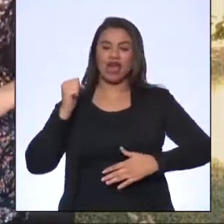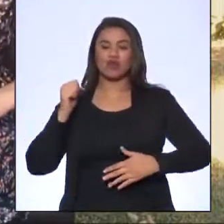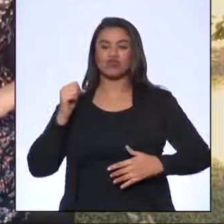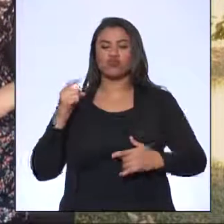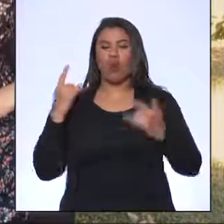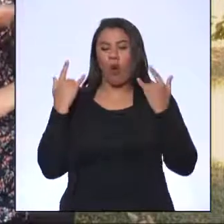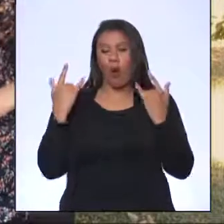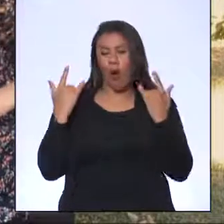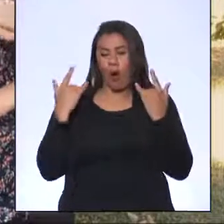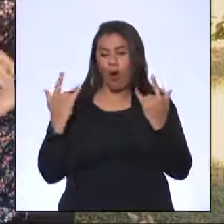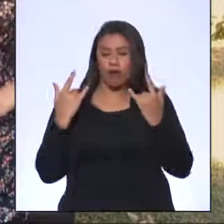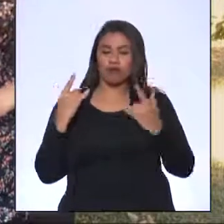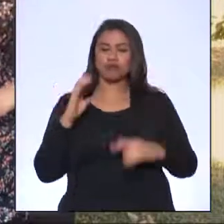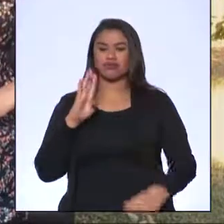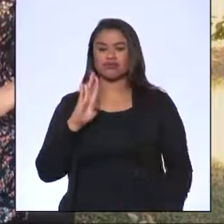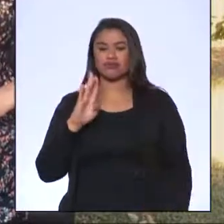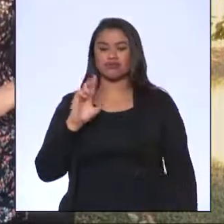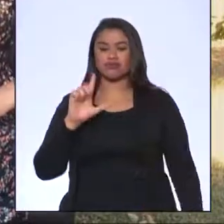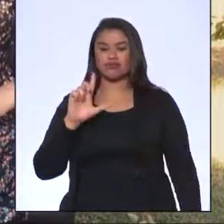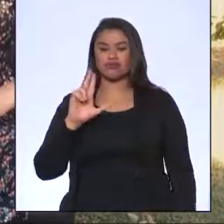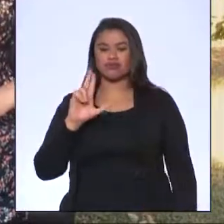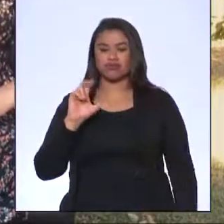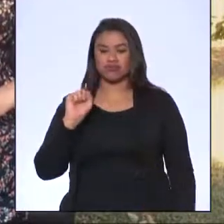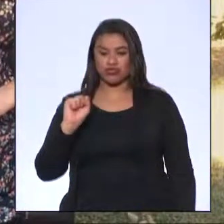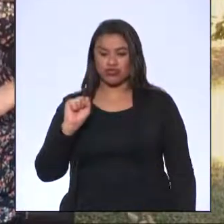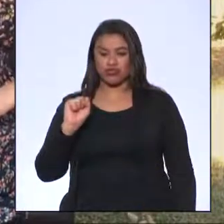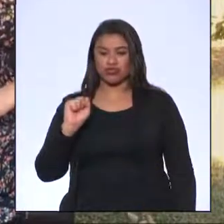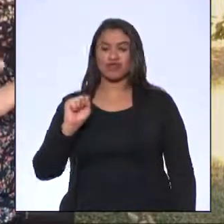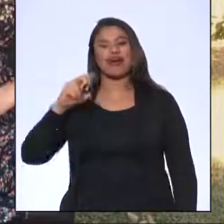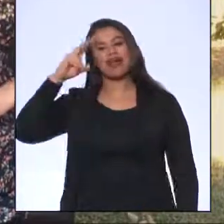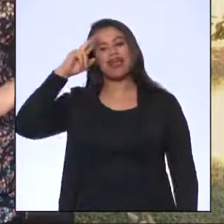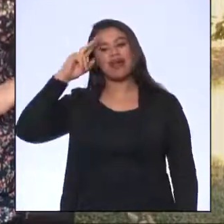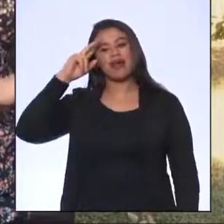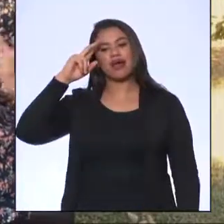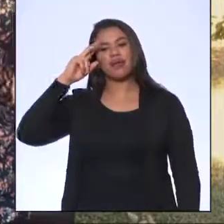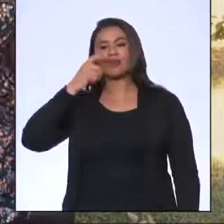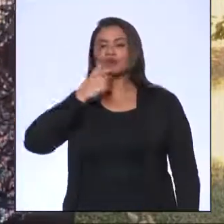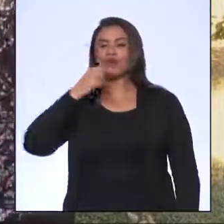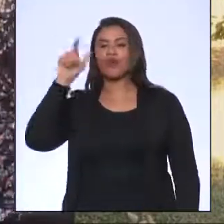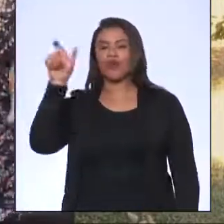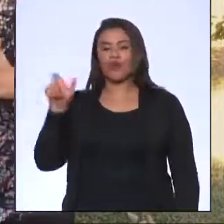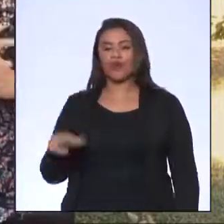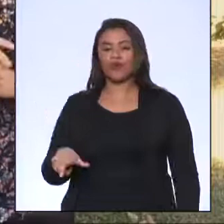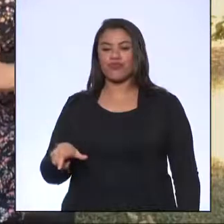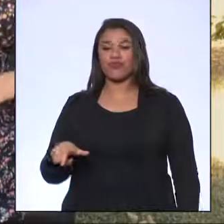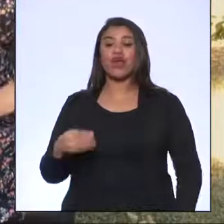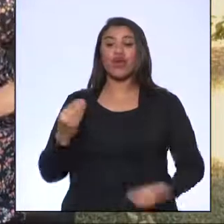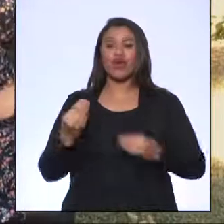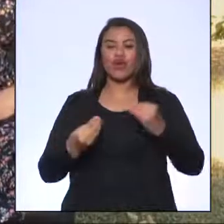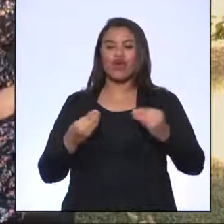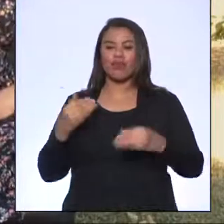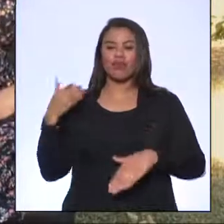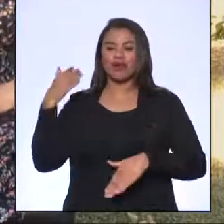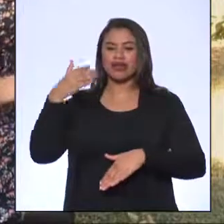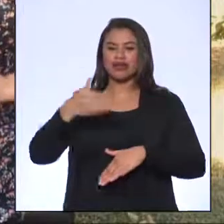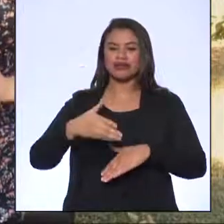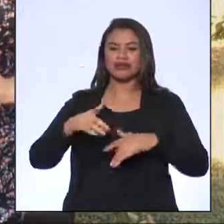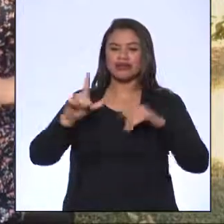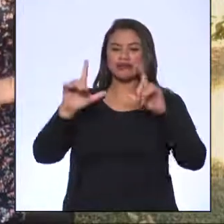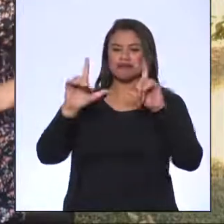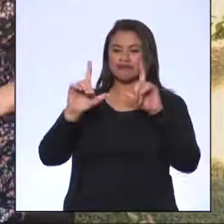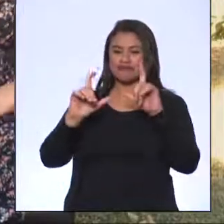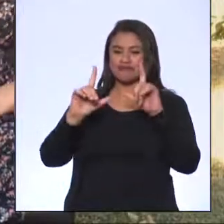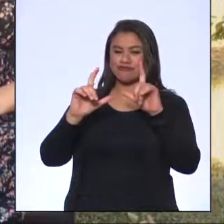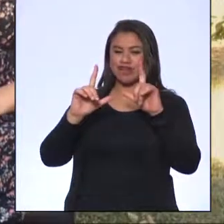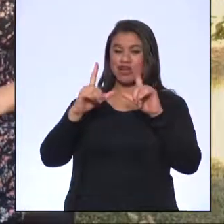Malik Sadibé, aquele artista que eu estava falando, ele ia nessas festas e fotografava o que estava acontecendo.